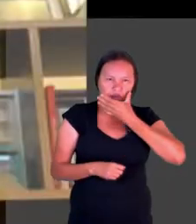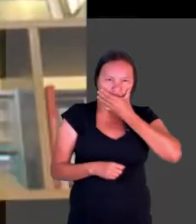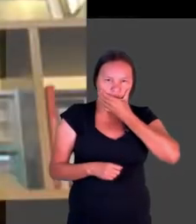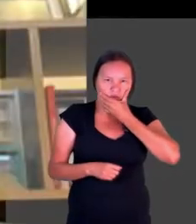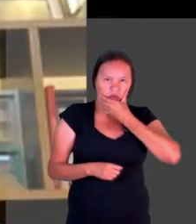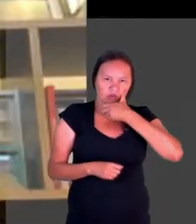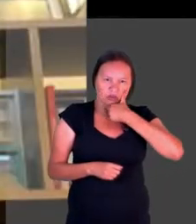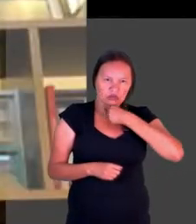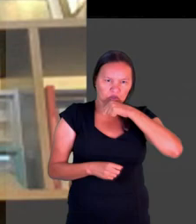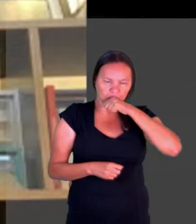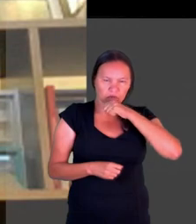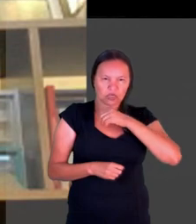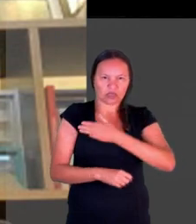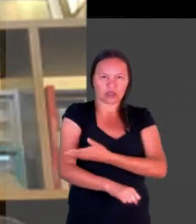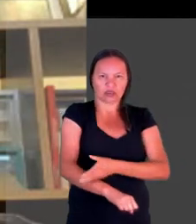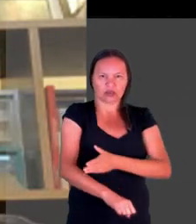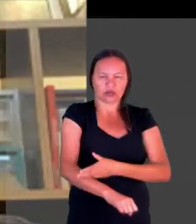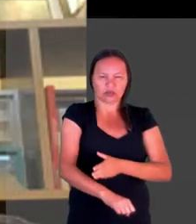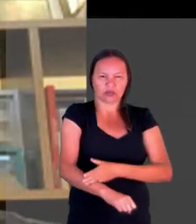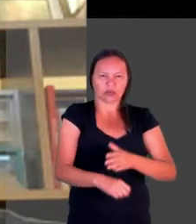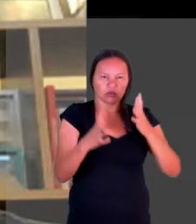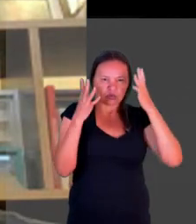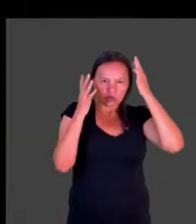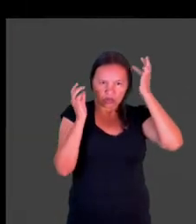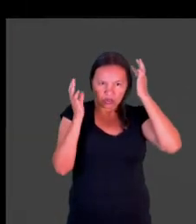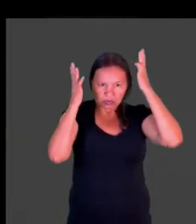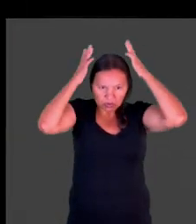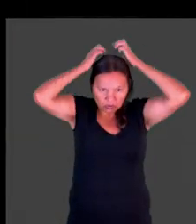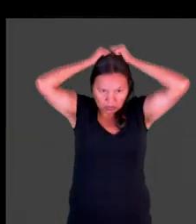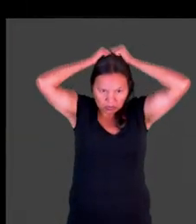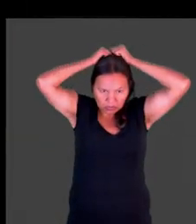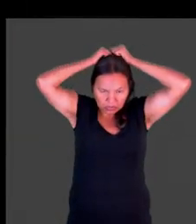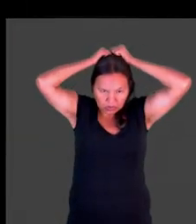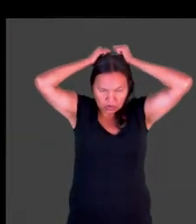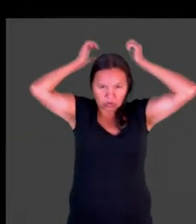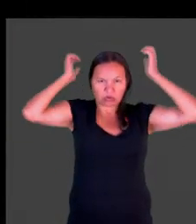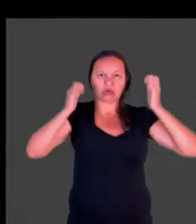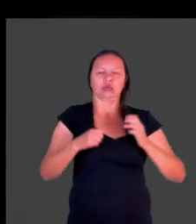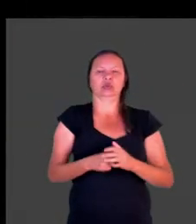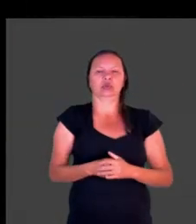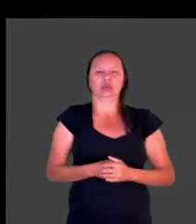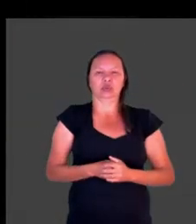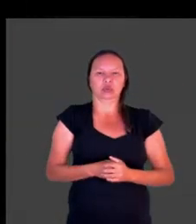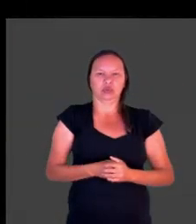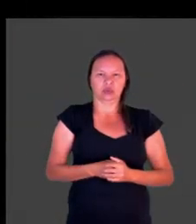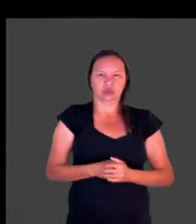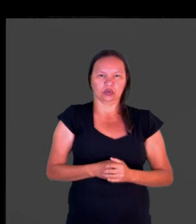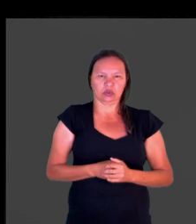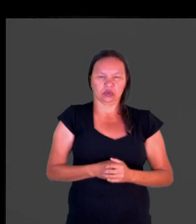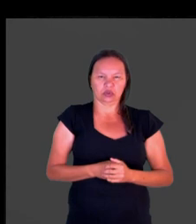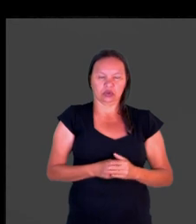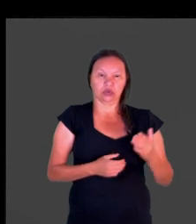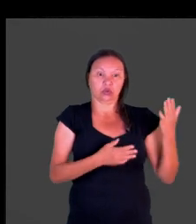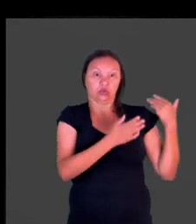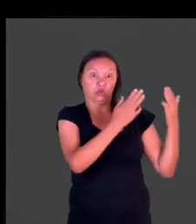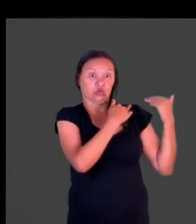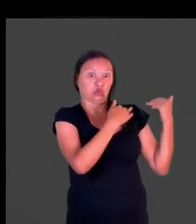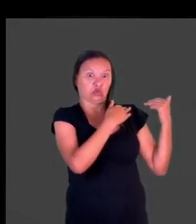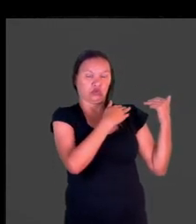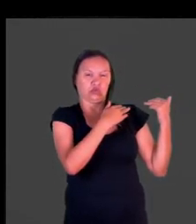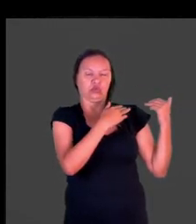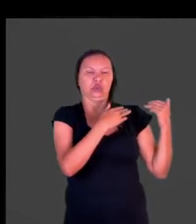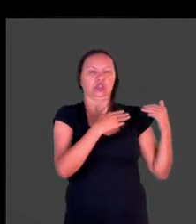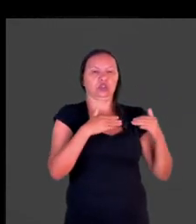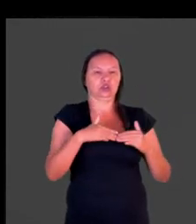branca tô com cabelo preso ã e no fundo tem uma estante com livros